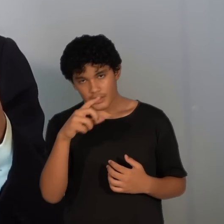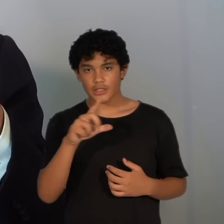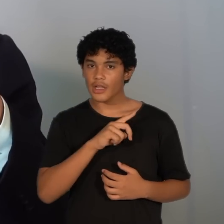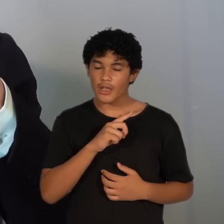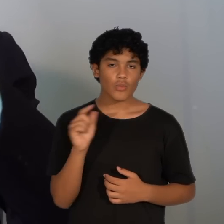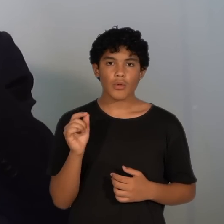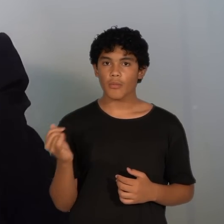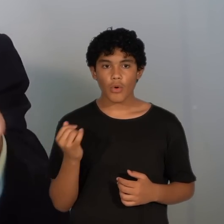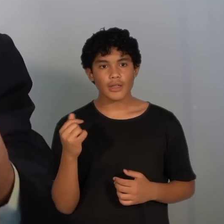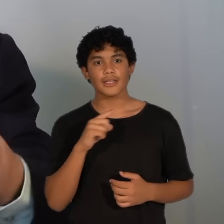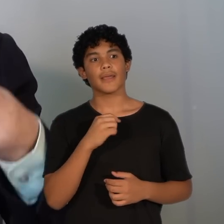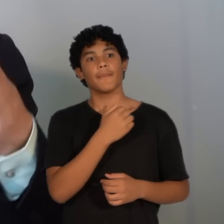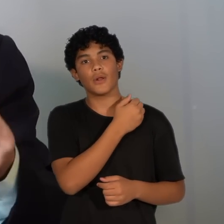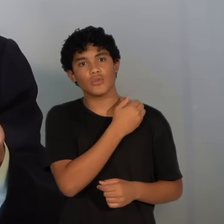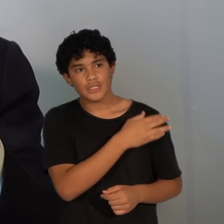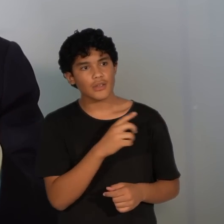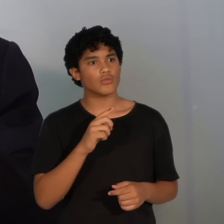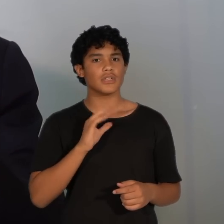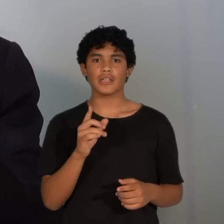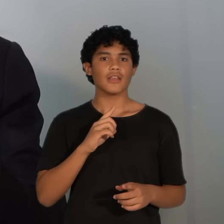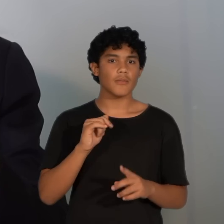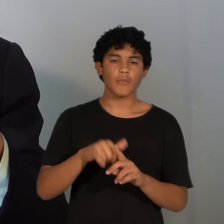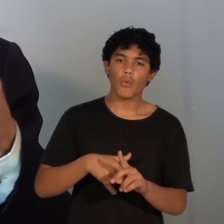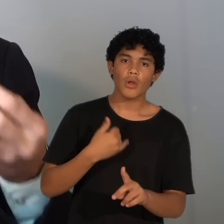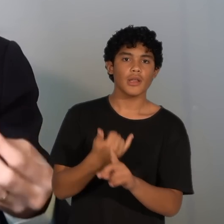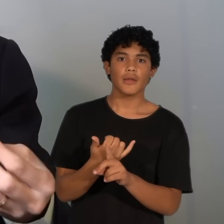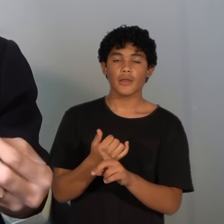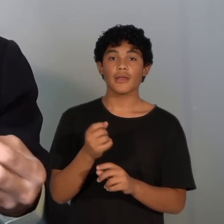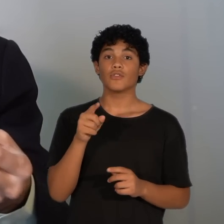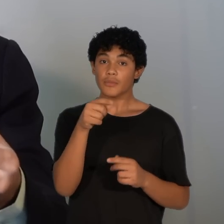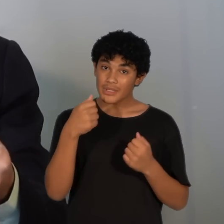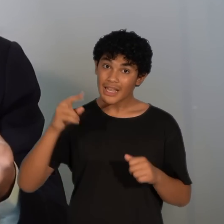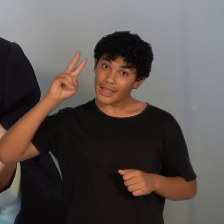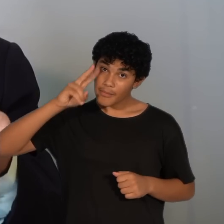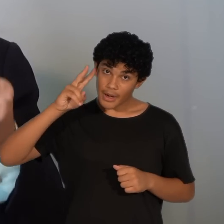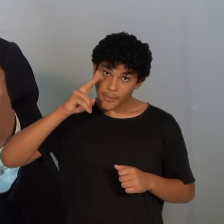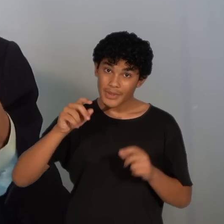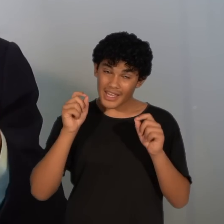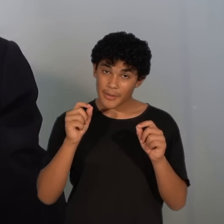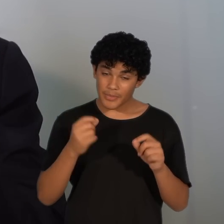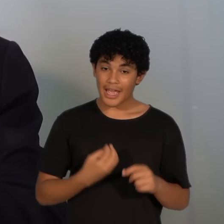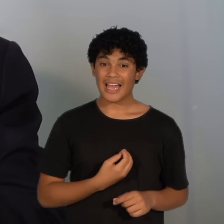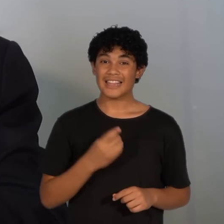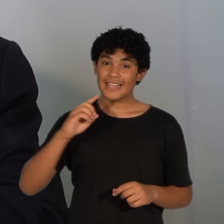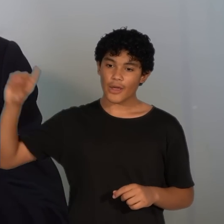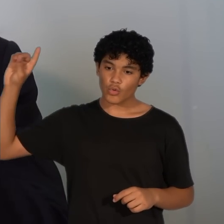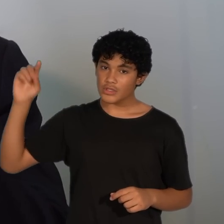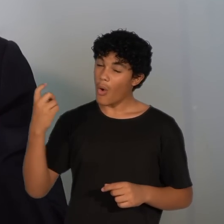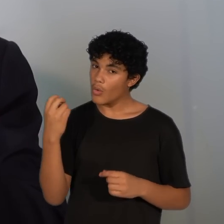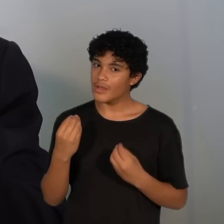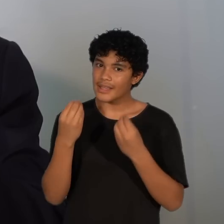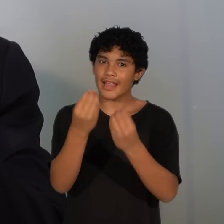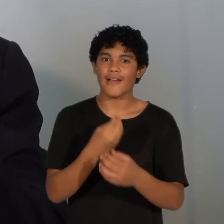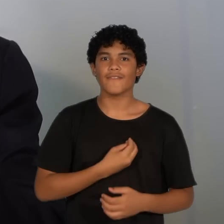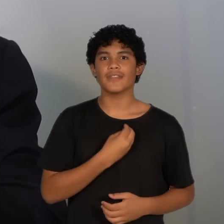tenha, se alguém já teve preconceito, se você já passou por algum bullying, lembre-se que Deus tem a vida eterna para te